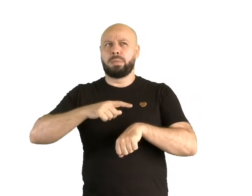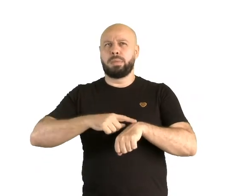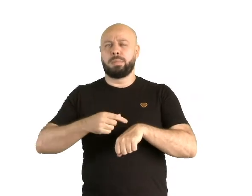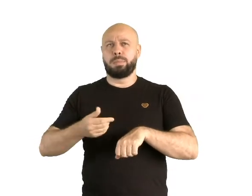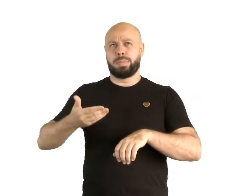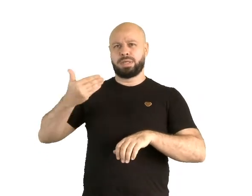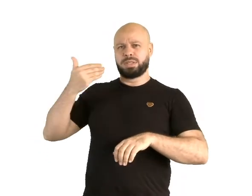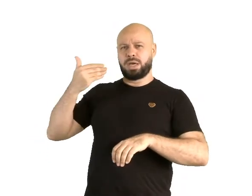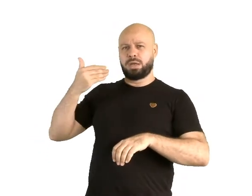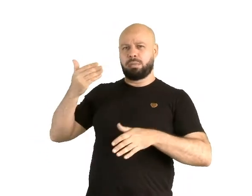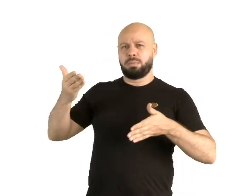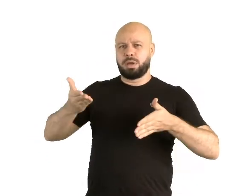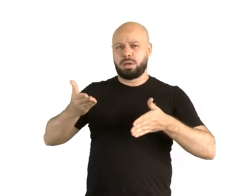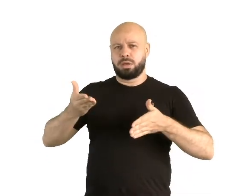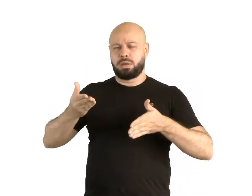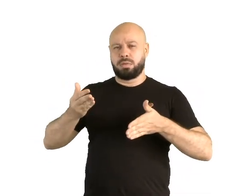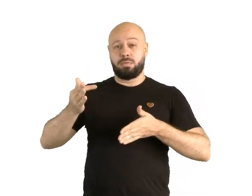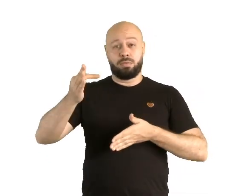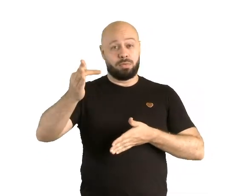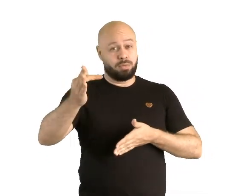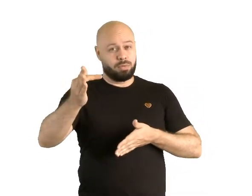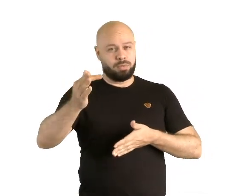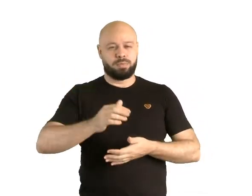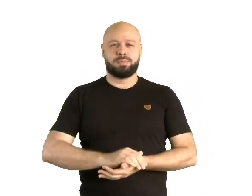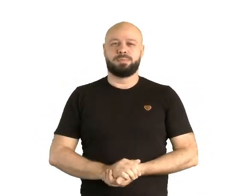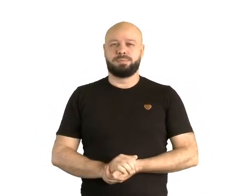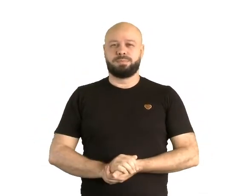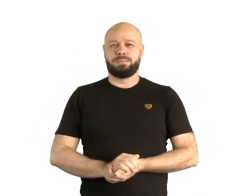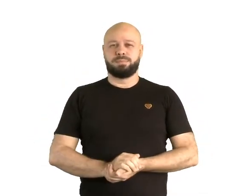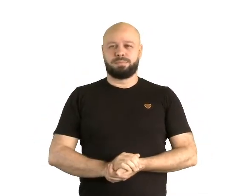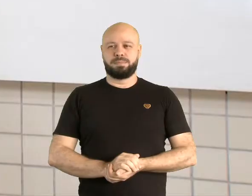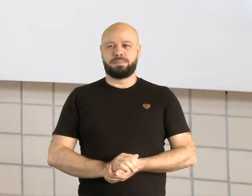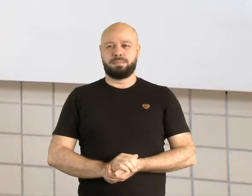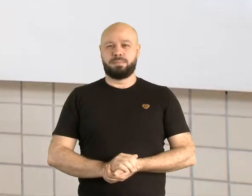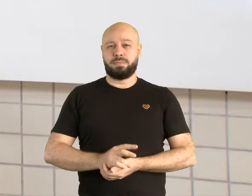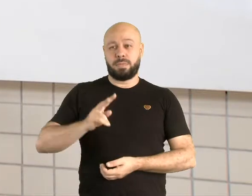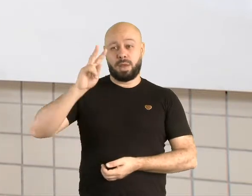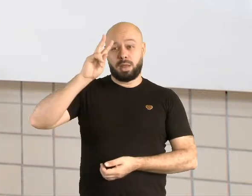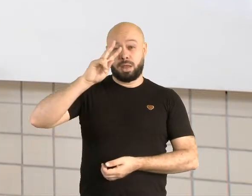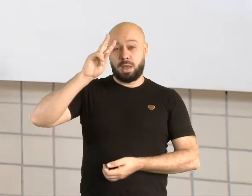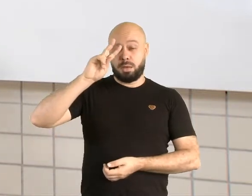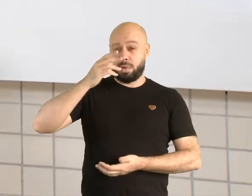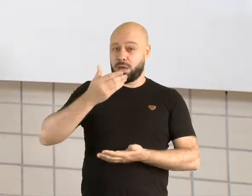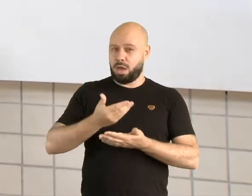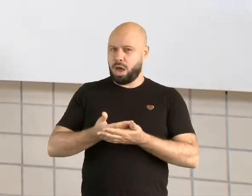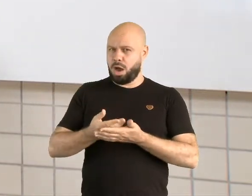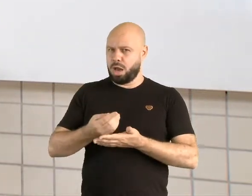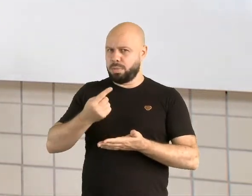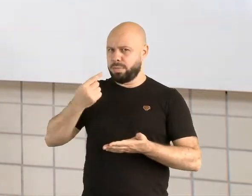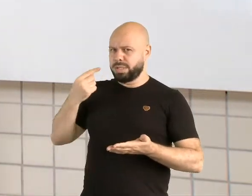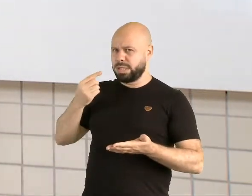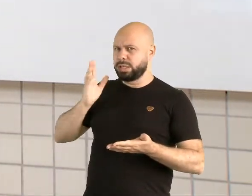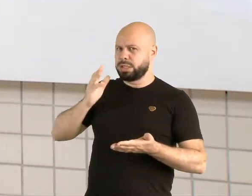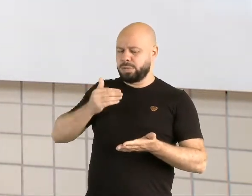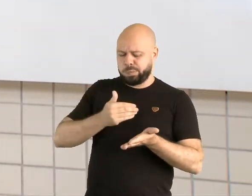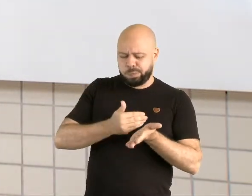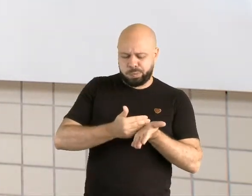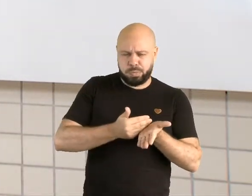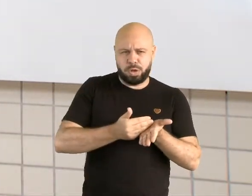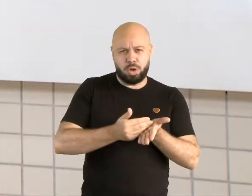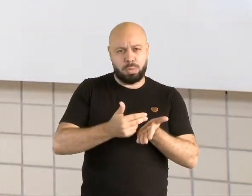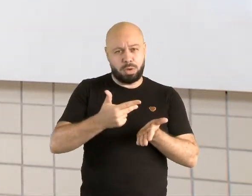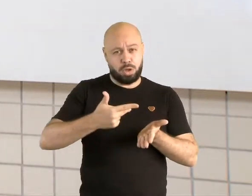passado, presente e futuro. Lembra que lá na aula anterior, na introdução sobre